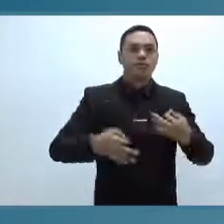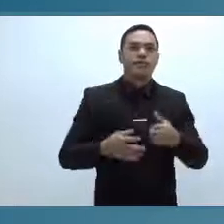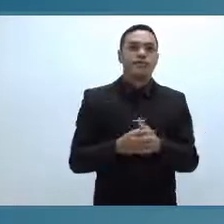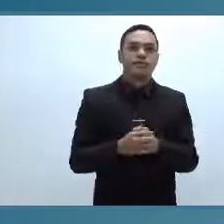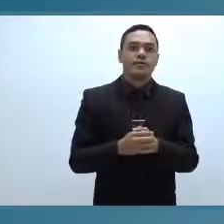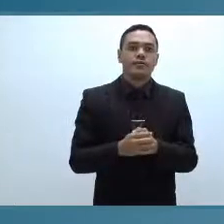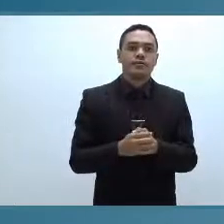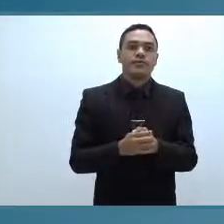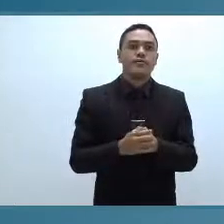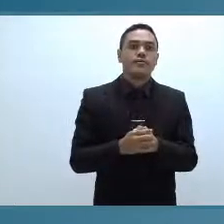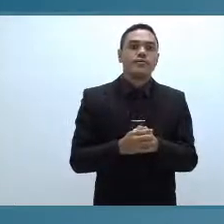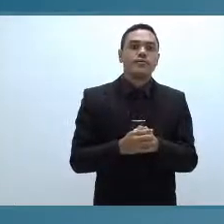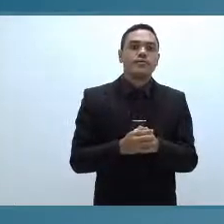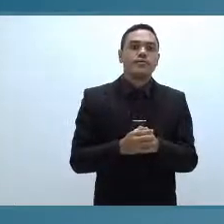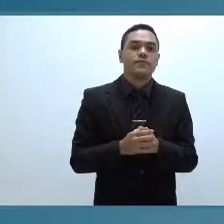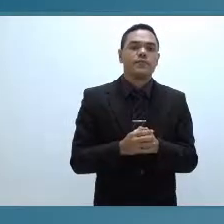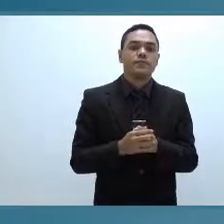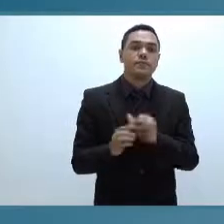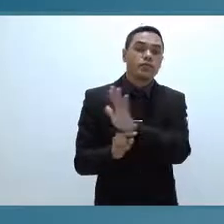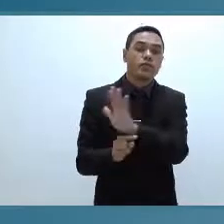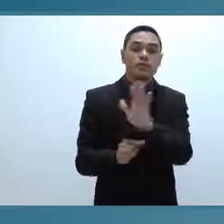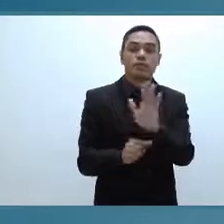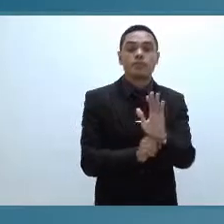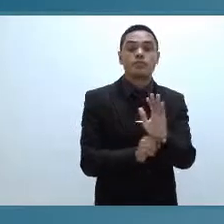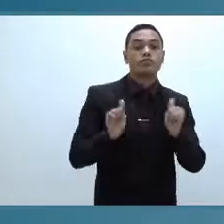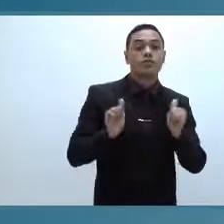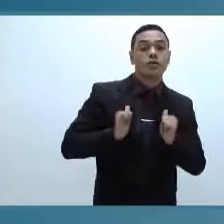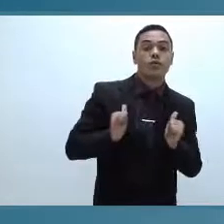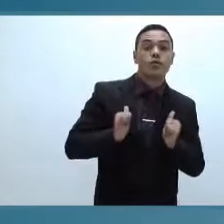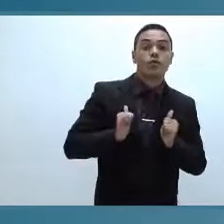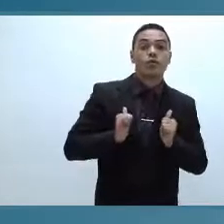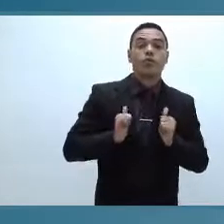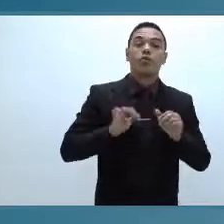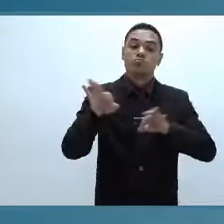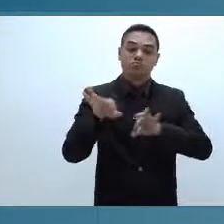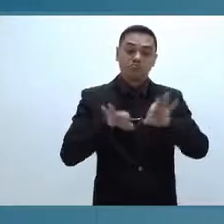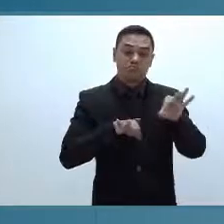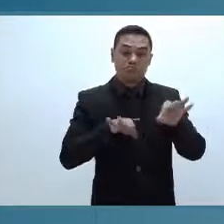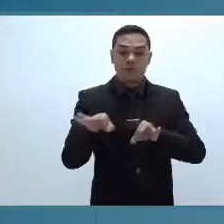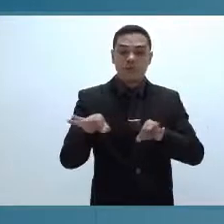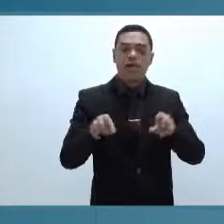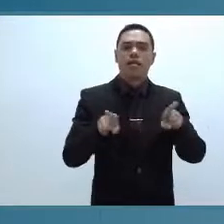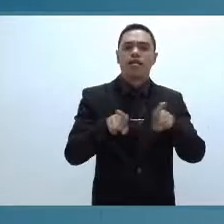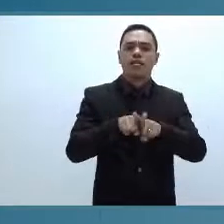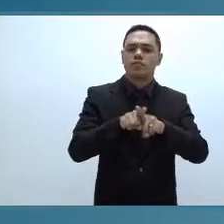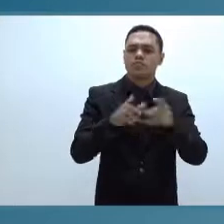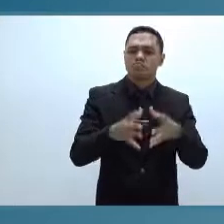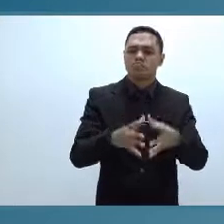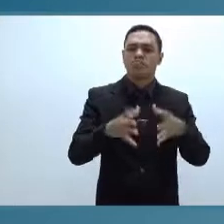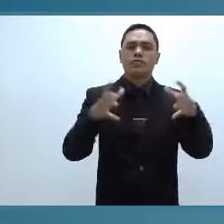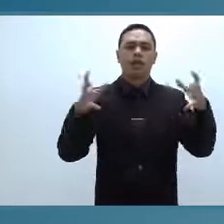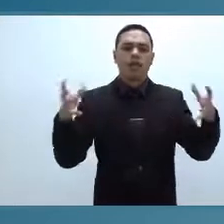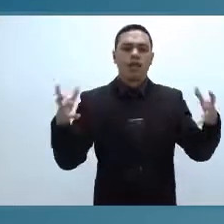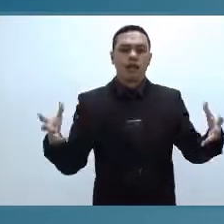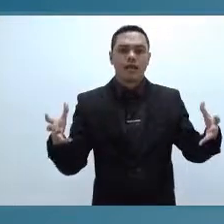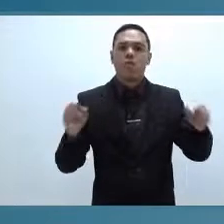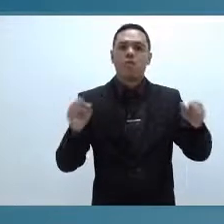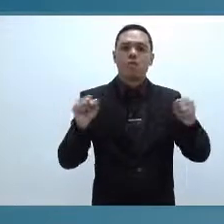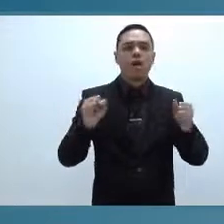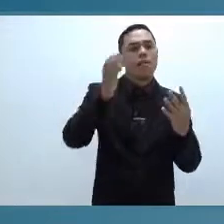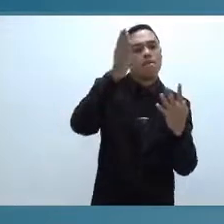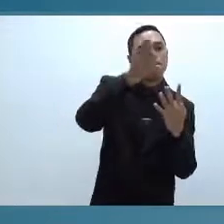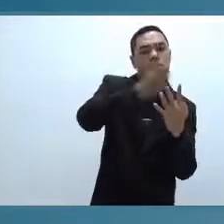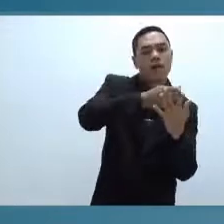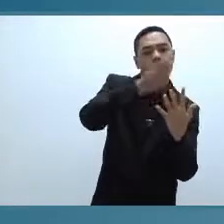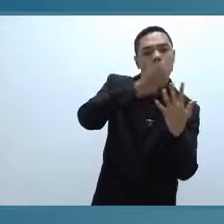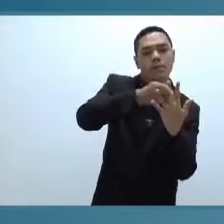comodidade operacional. Inclusive, amplia-se a possibilidade de parcelamento dos